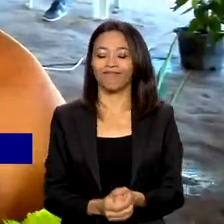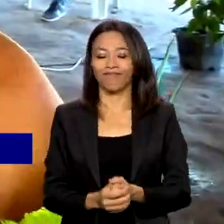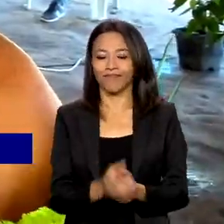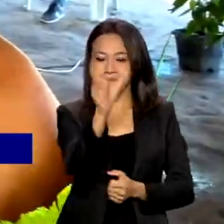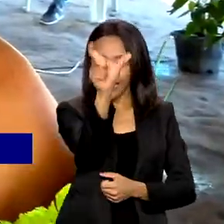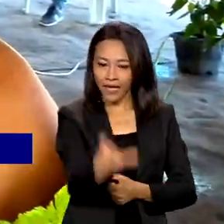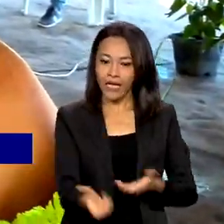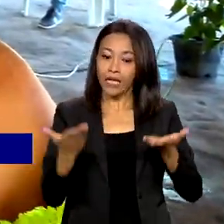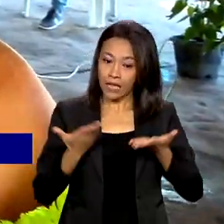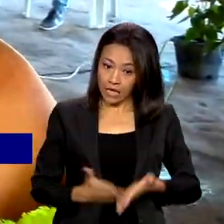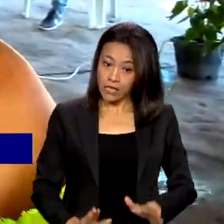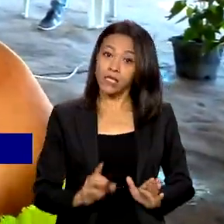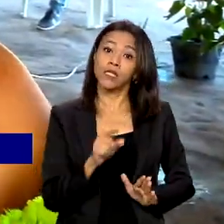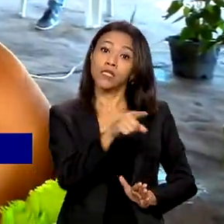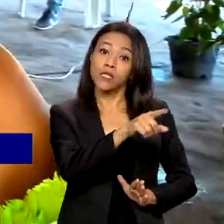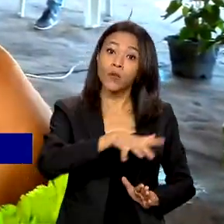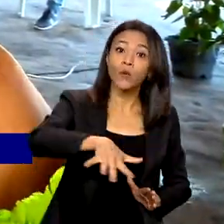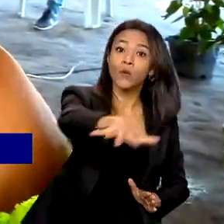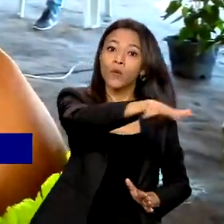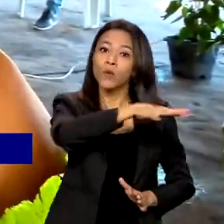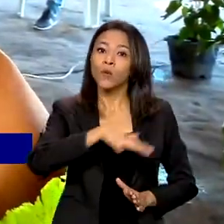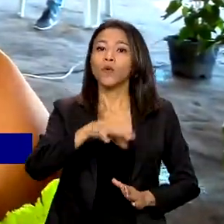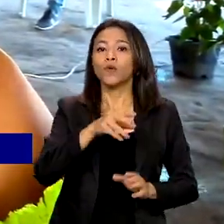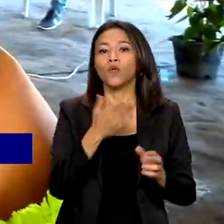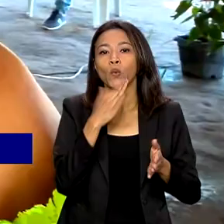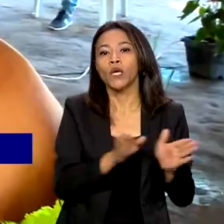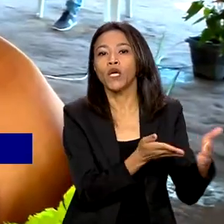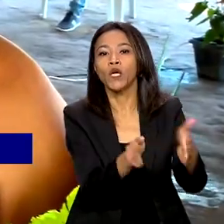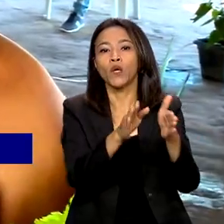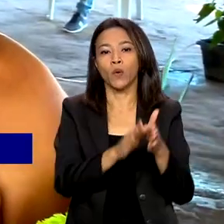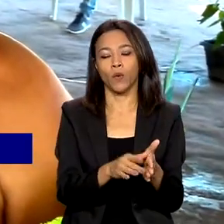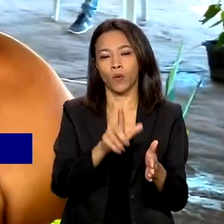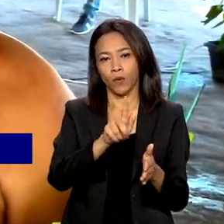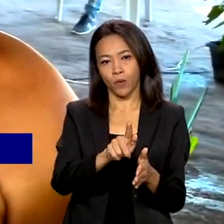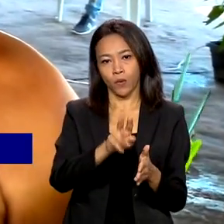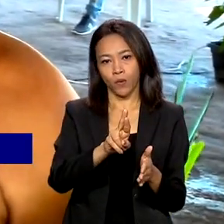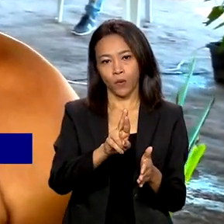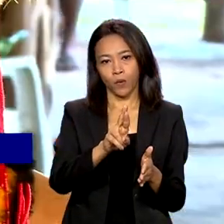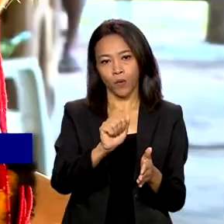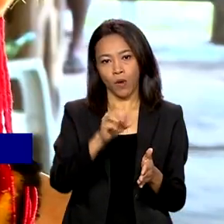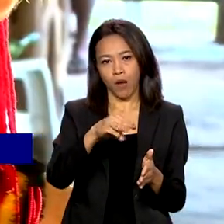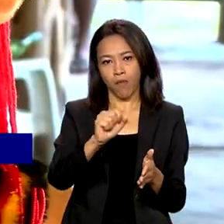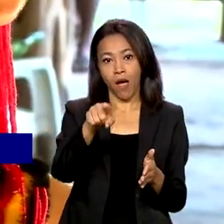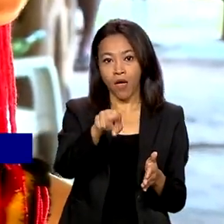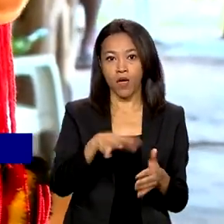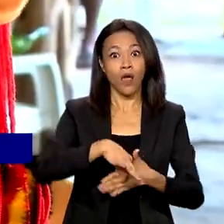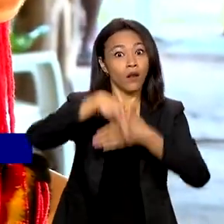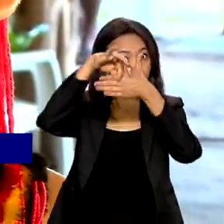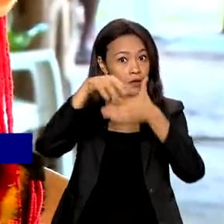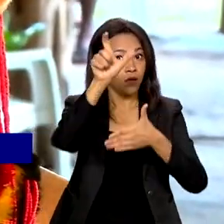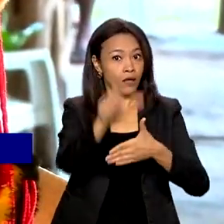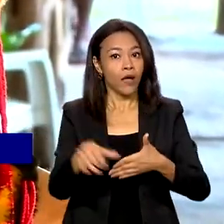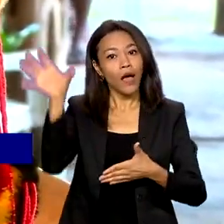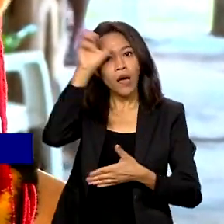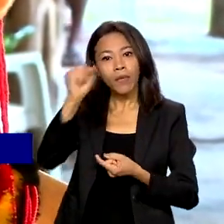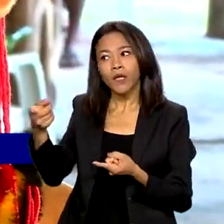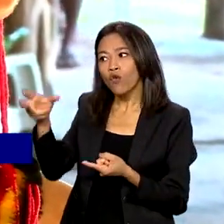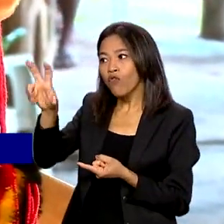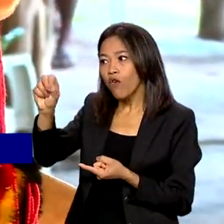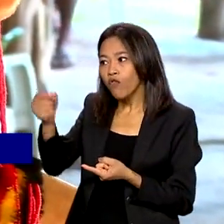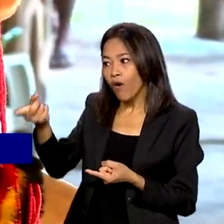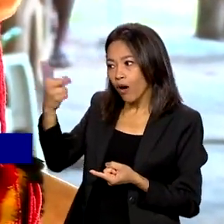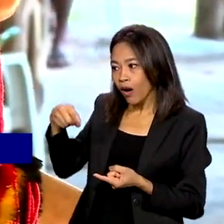Nascido e criado no Alto Rio Guamá, o cacique Naldo lidera a luta dos indígenas. Aprendeu com o avô e o